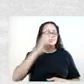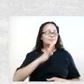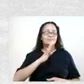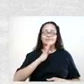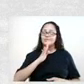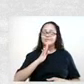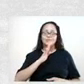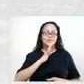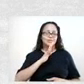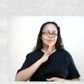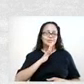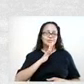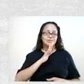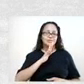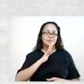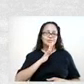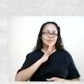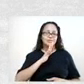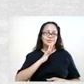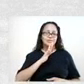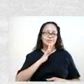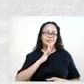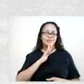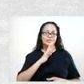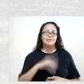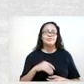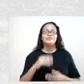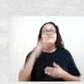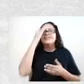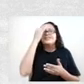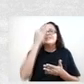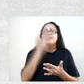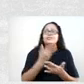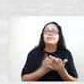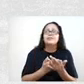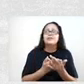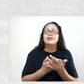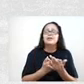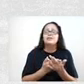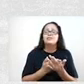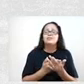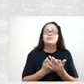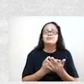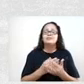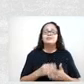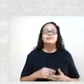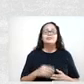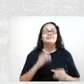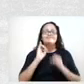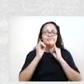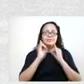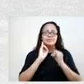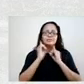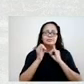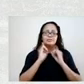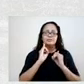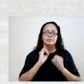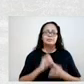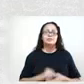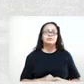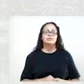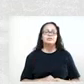conheciam os motivos e acabavam acreditando, né, no que chegava de informação,